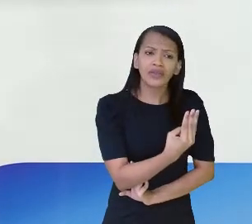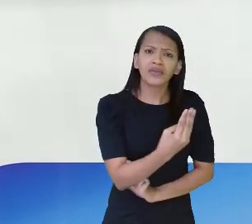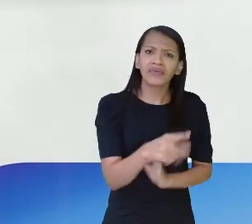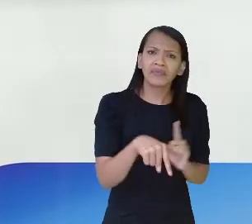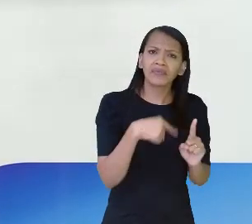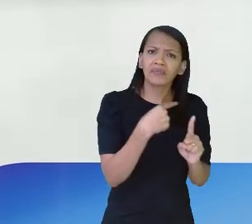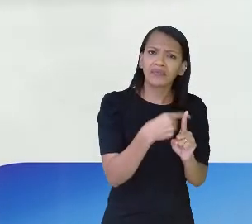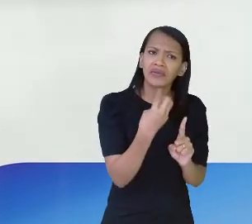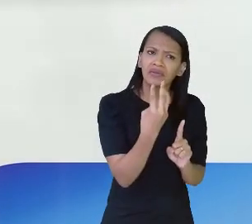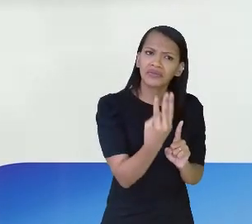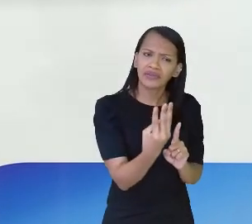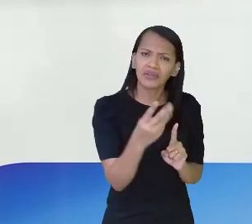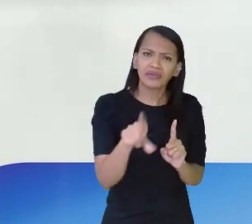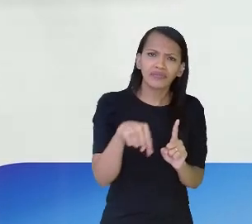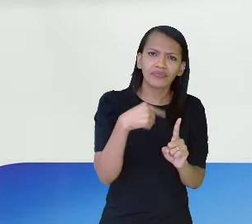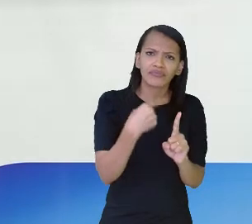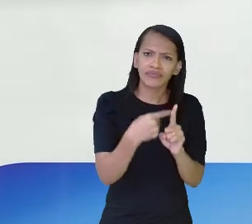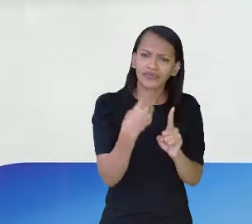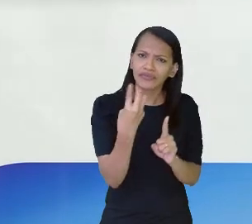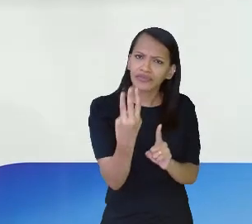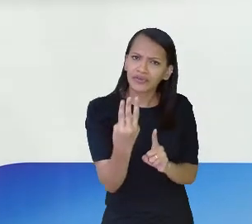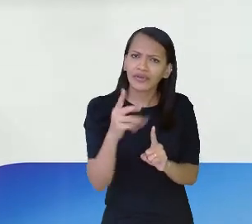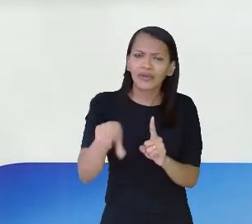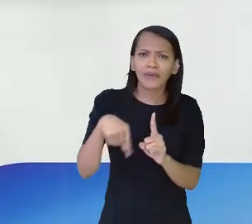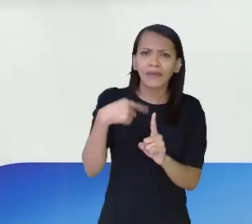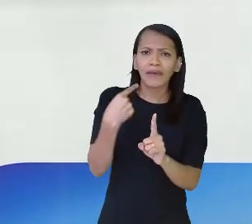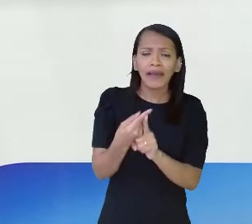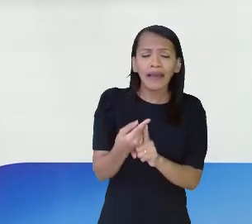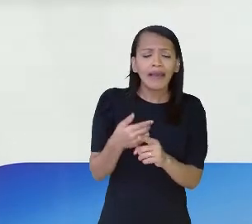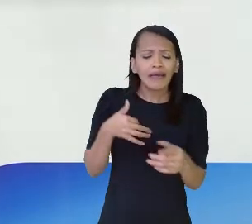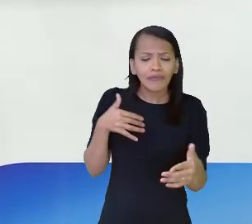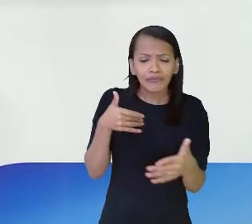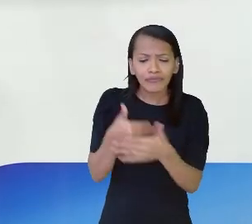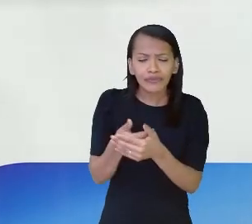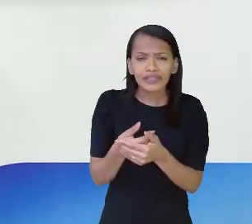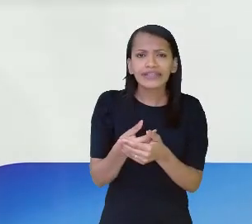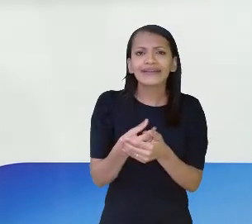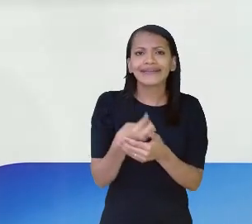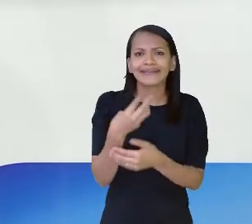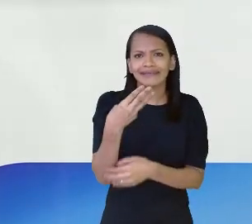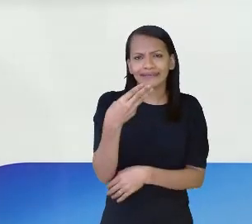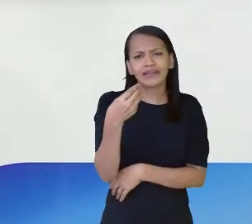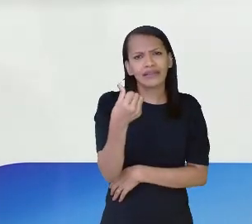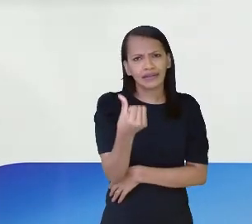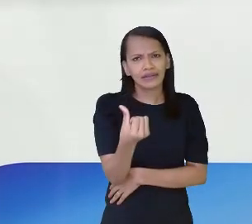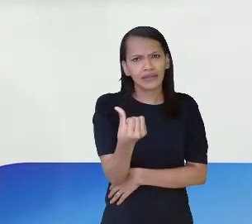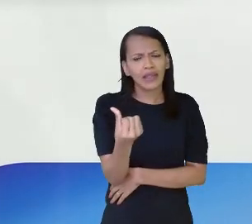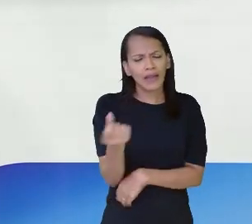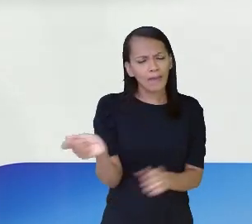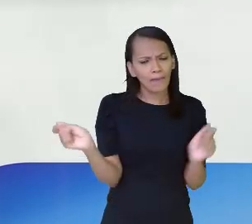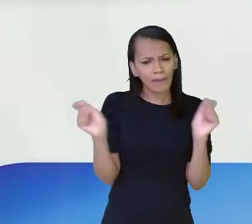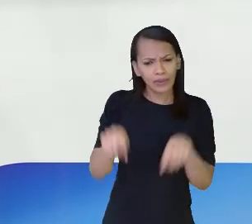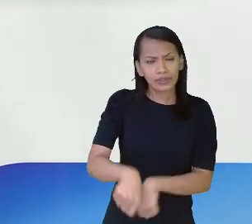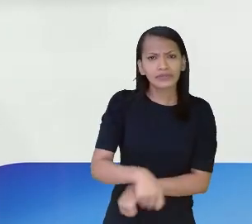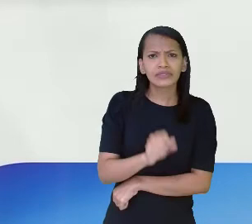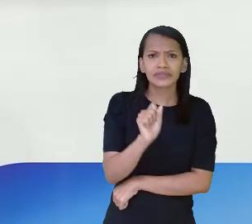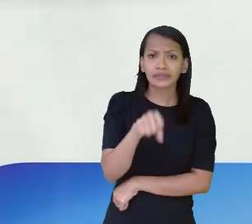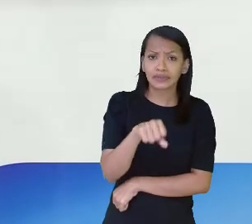6, 9, 12, 15 e cheguei a 36. É uma possibilidade?